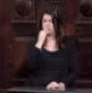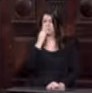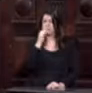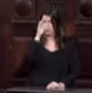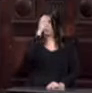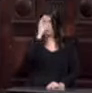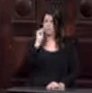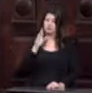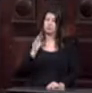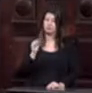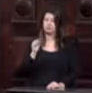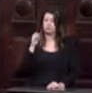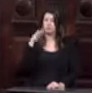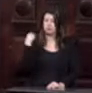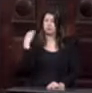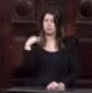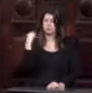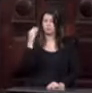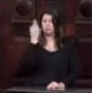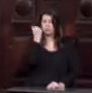Carlos, Zeidan, Marta, Eliomar,